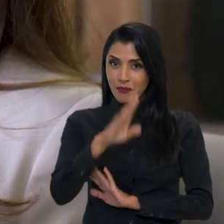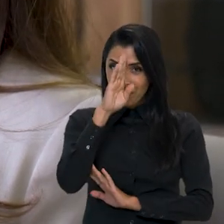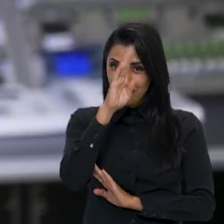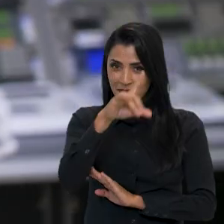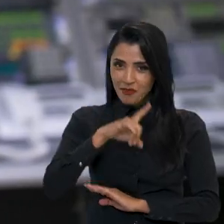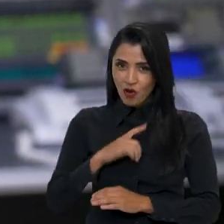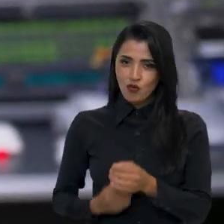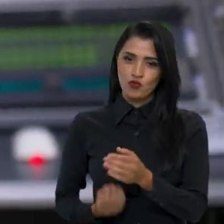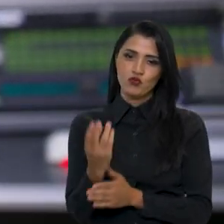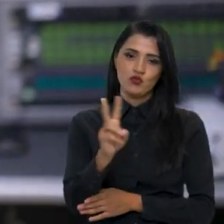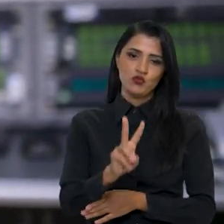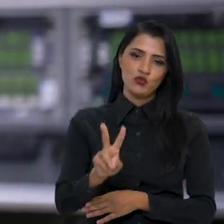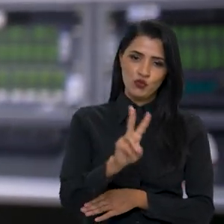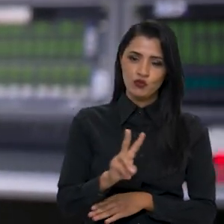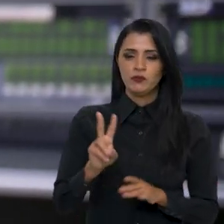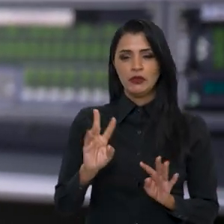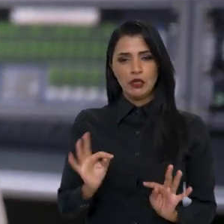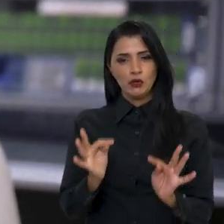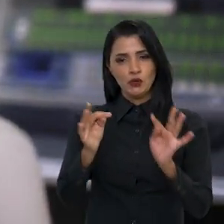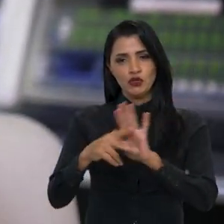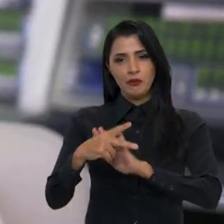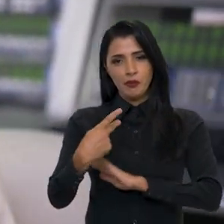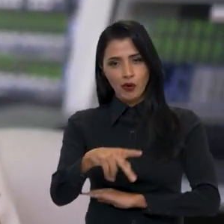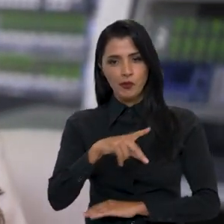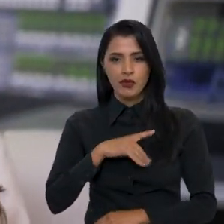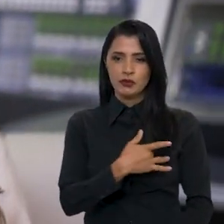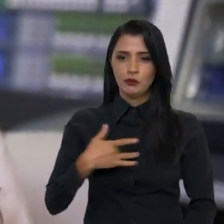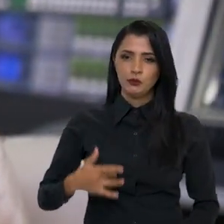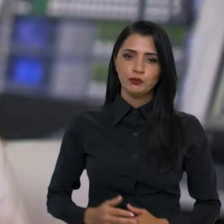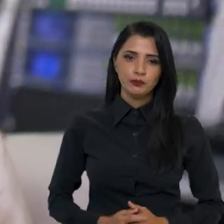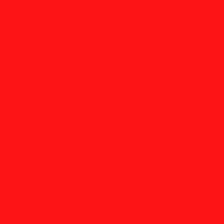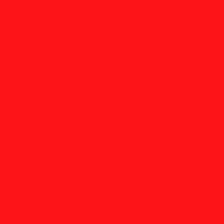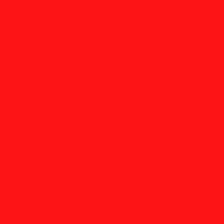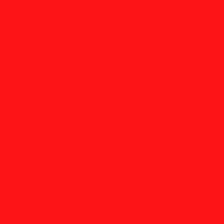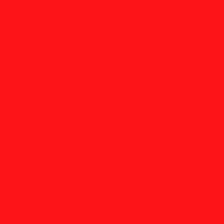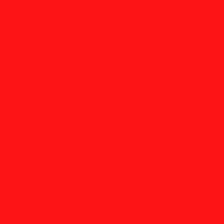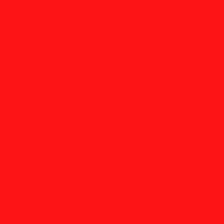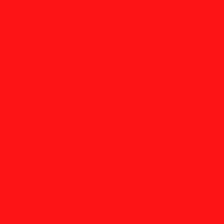programa precursor no uso de tecnologias aplicadas à saúde.